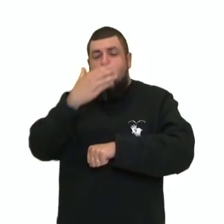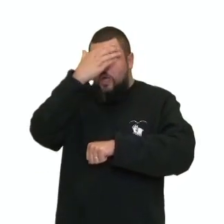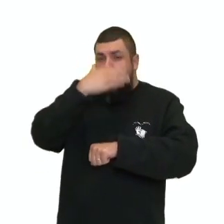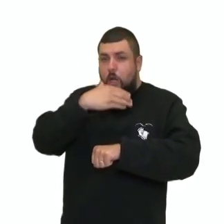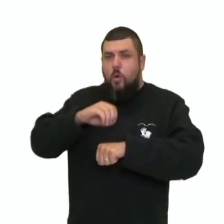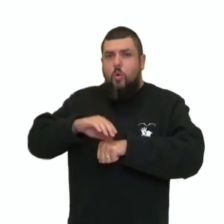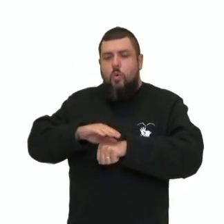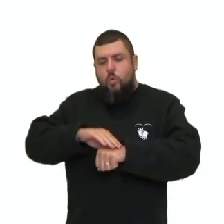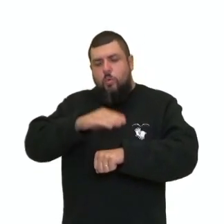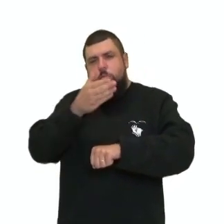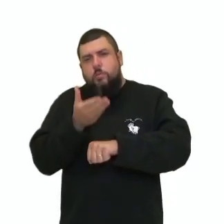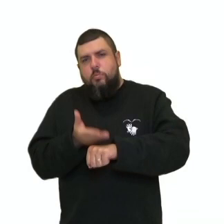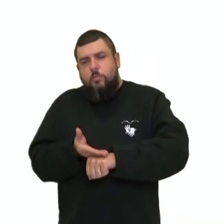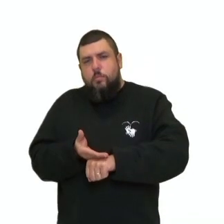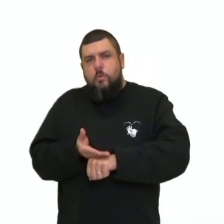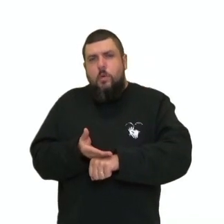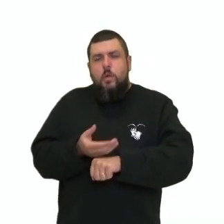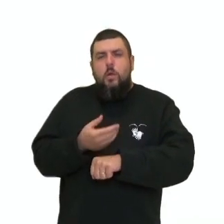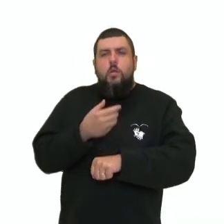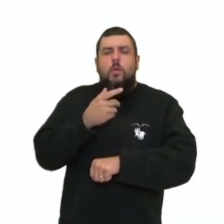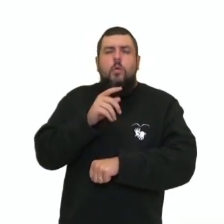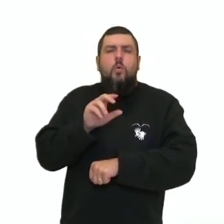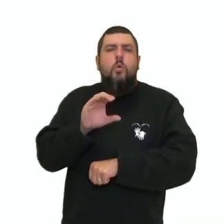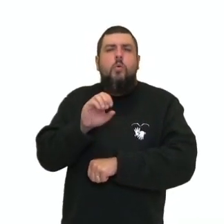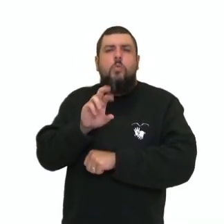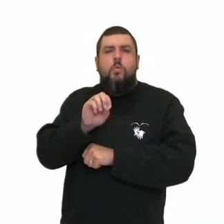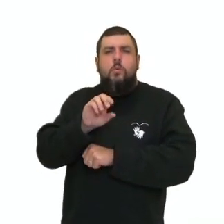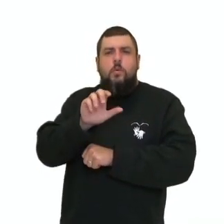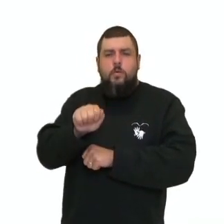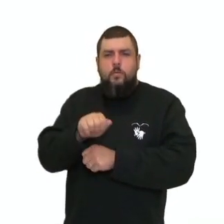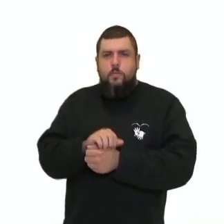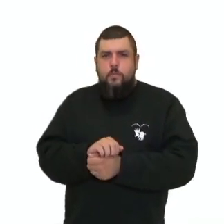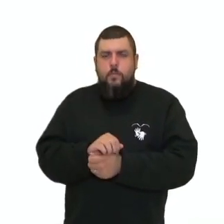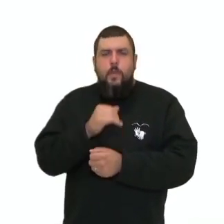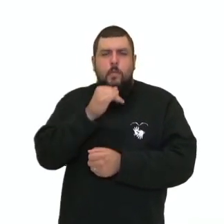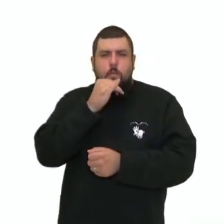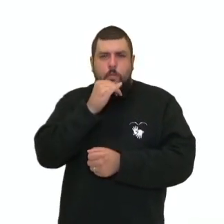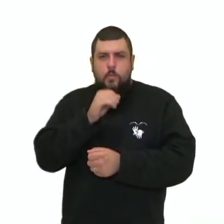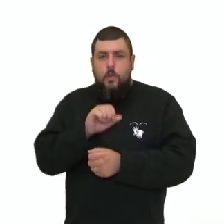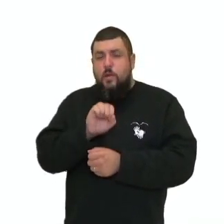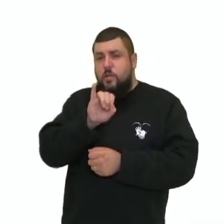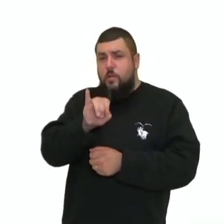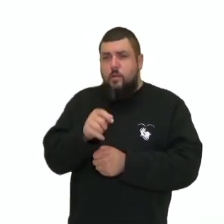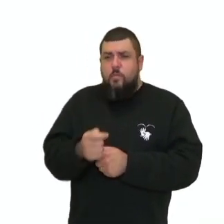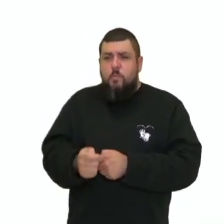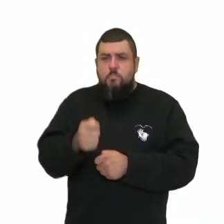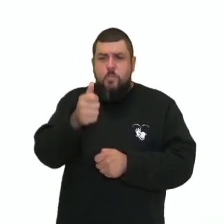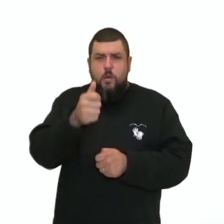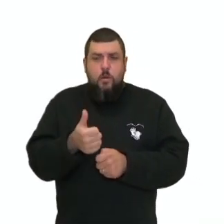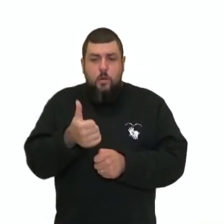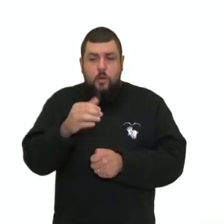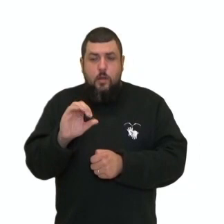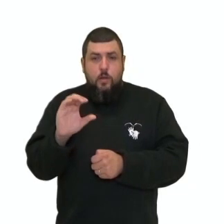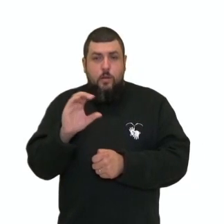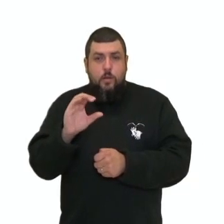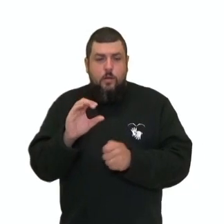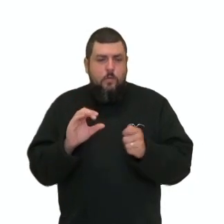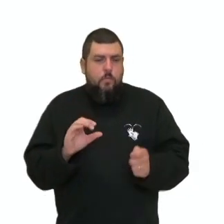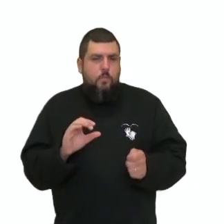moedas diferentes, por exemplo, uma de 10 centavos e outra de 50 centavos, teremos